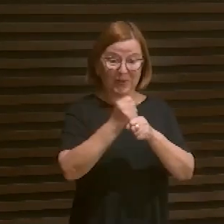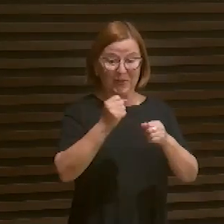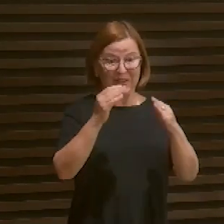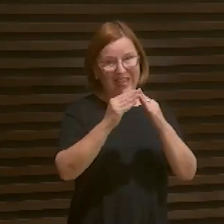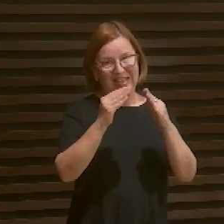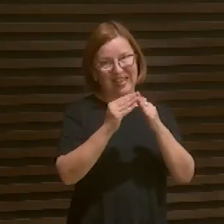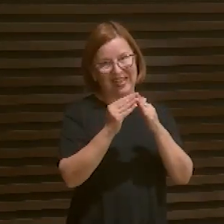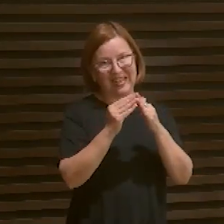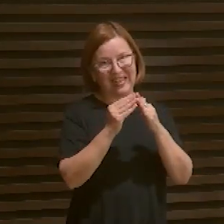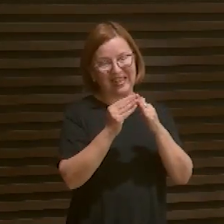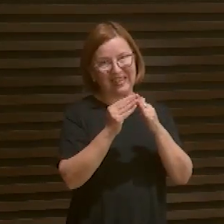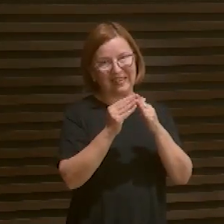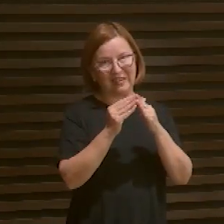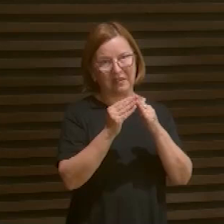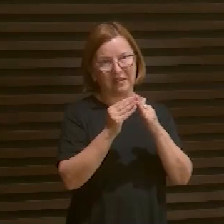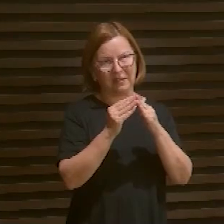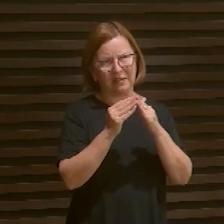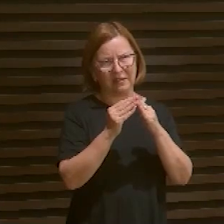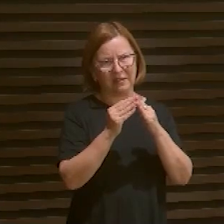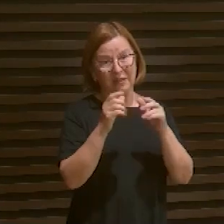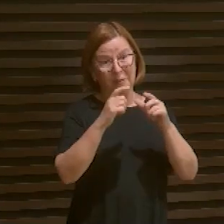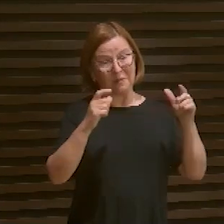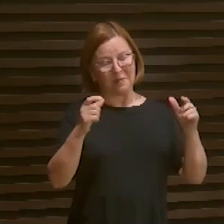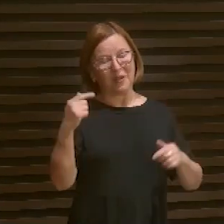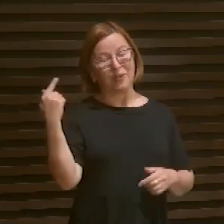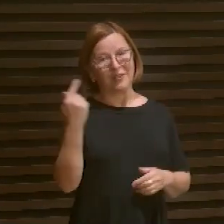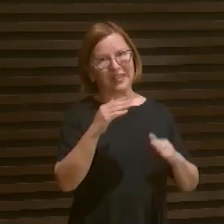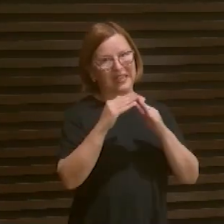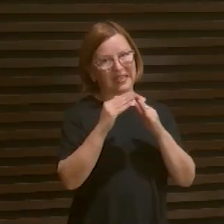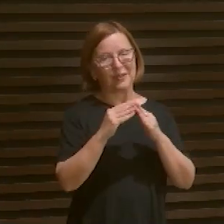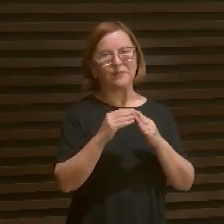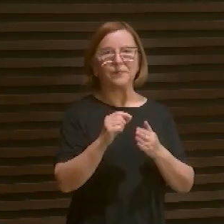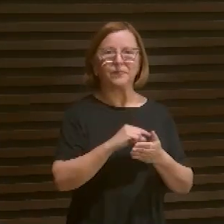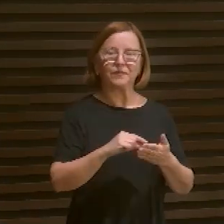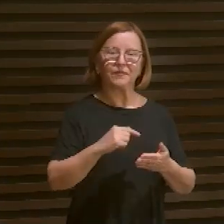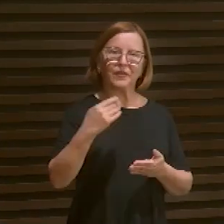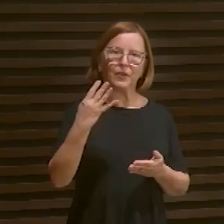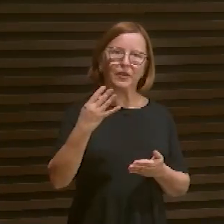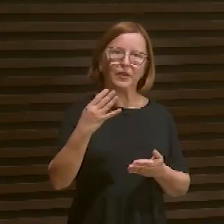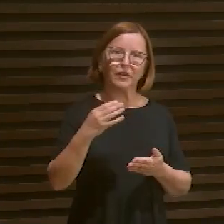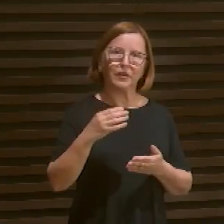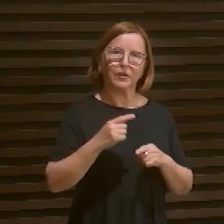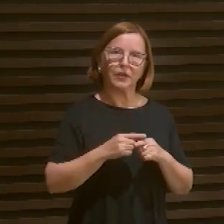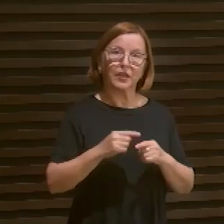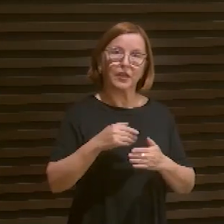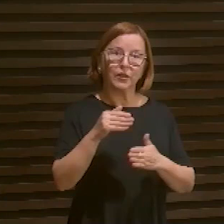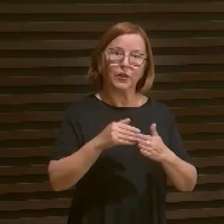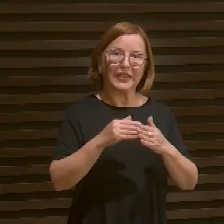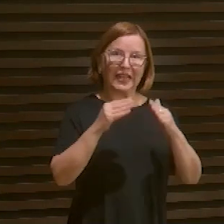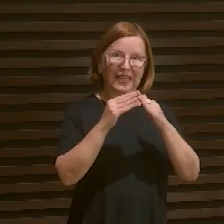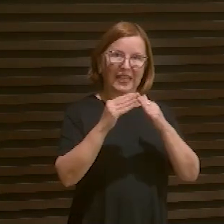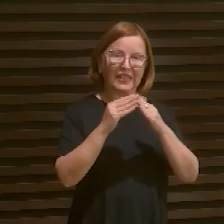que a casa. Vamos ver o versículo 4. Pois toda casa é estabelecida por